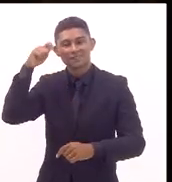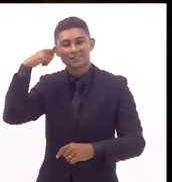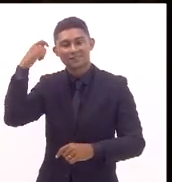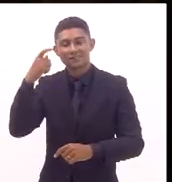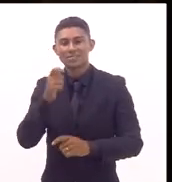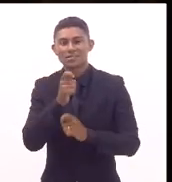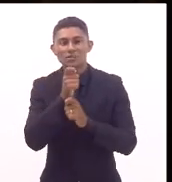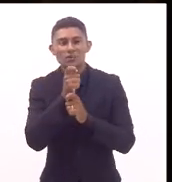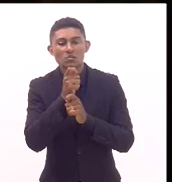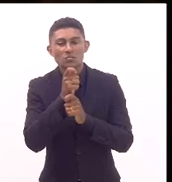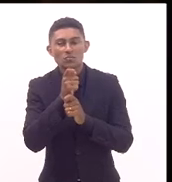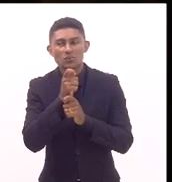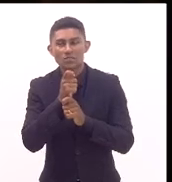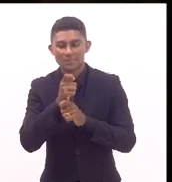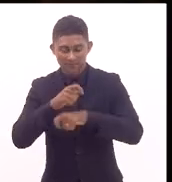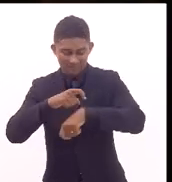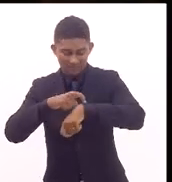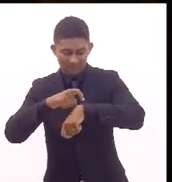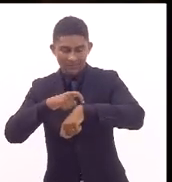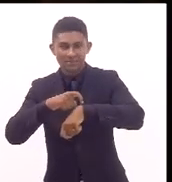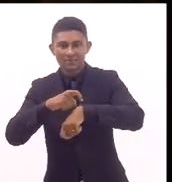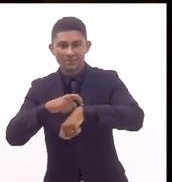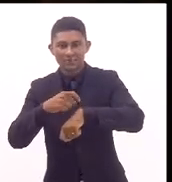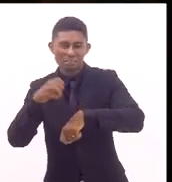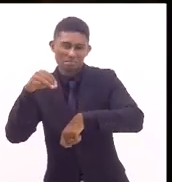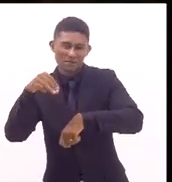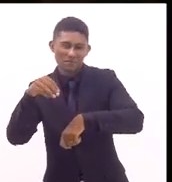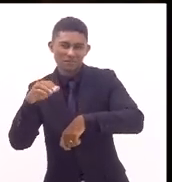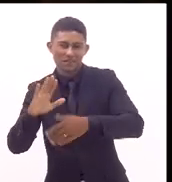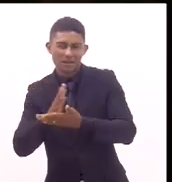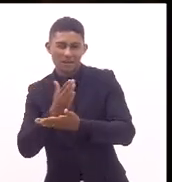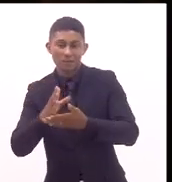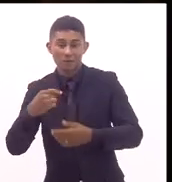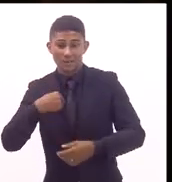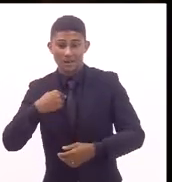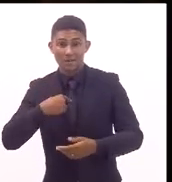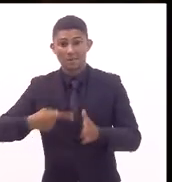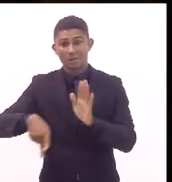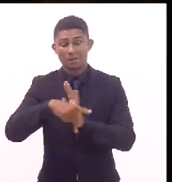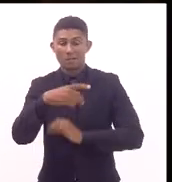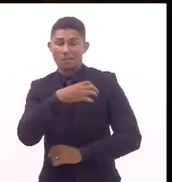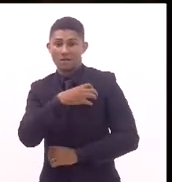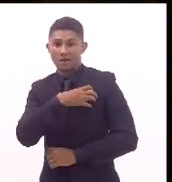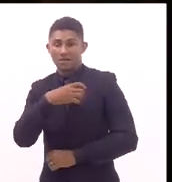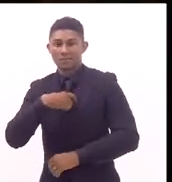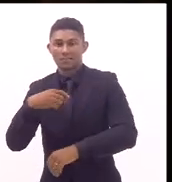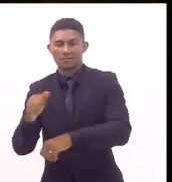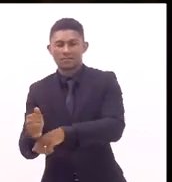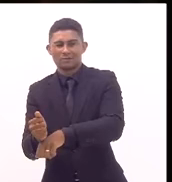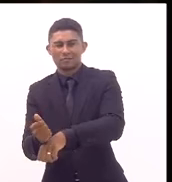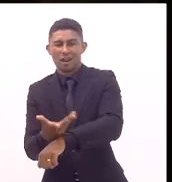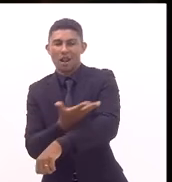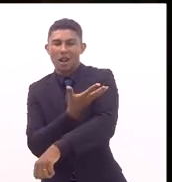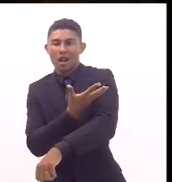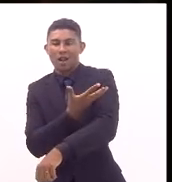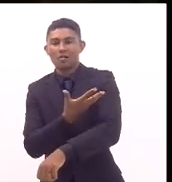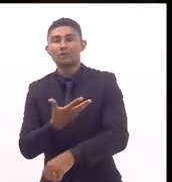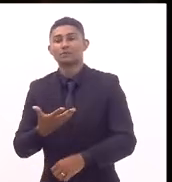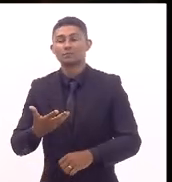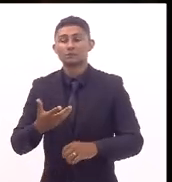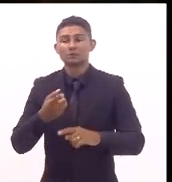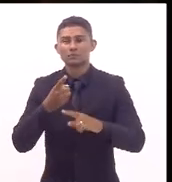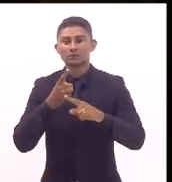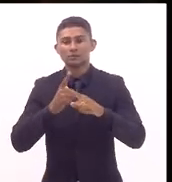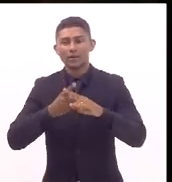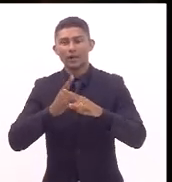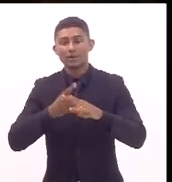para falar em alguns minutos e baiano eu me emocionando e até subir a ladeira e